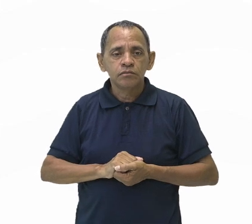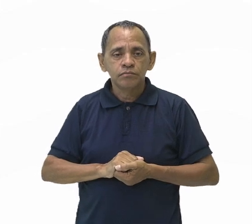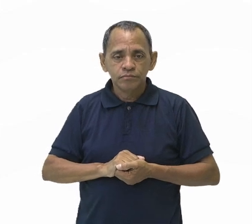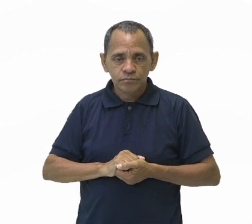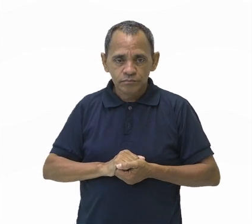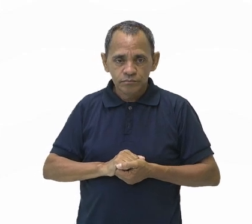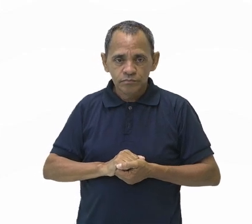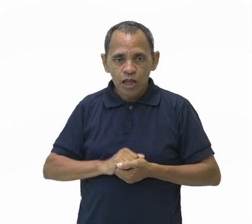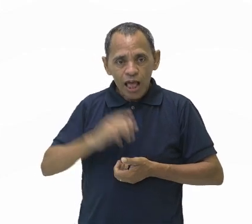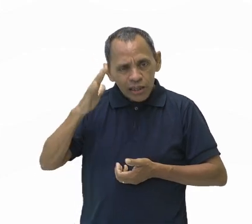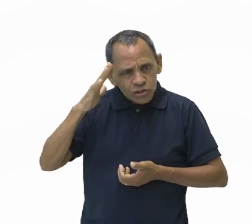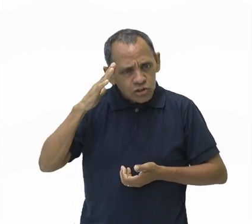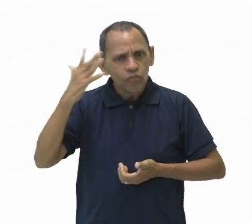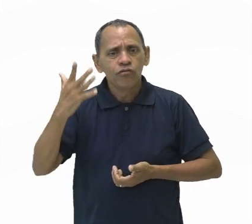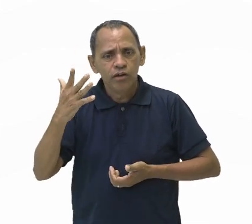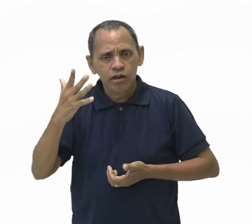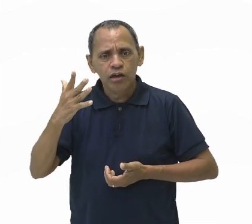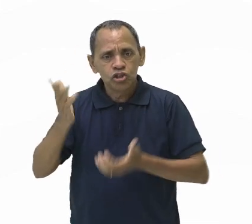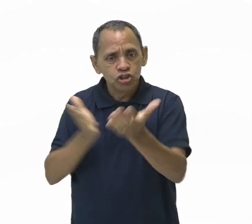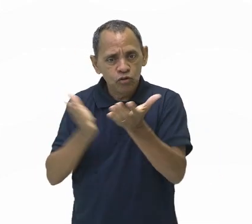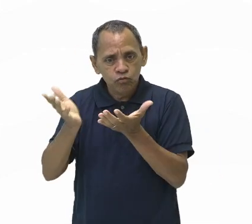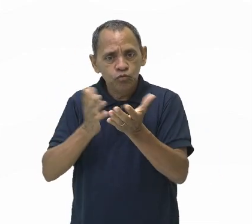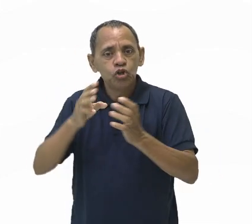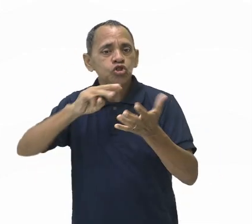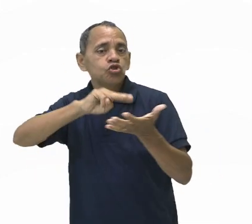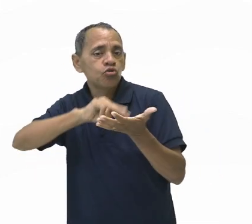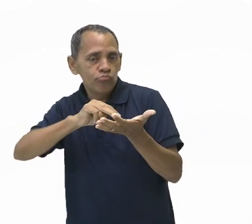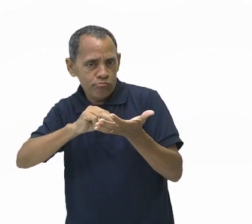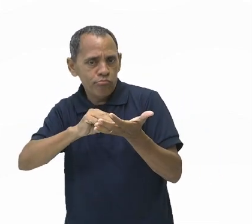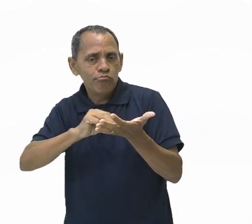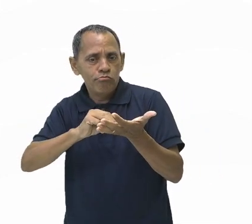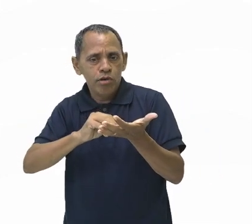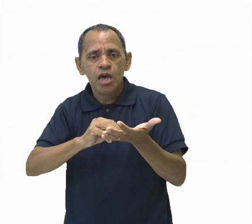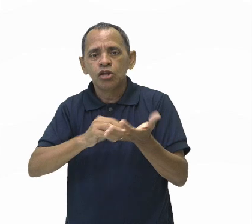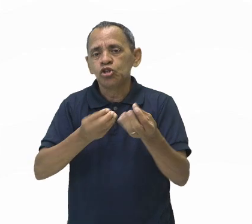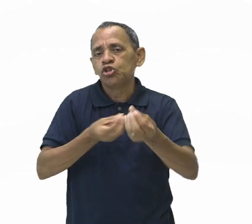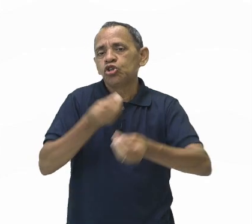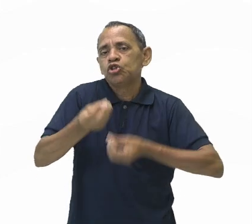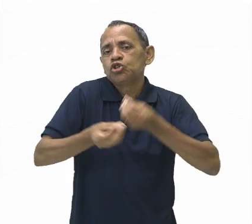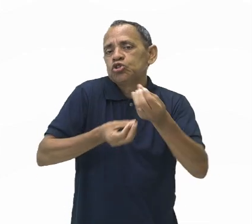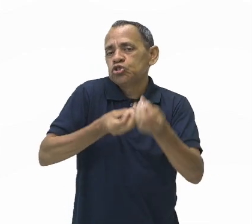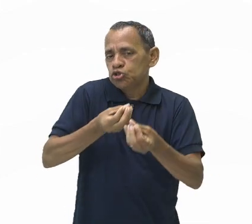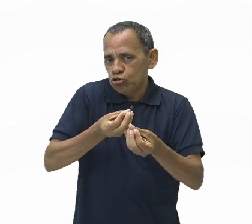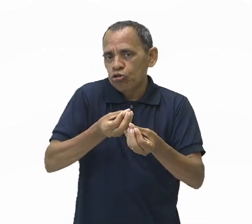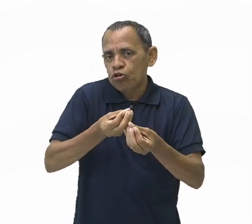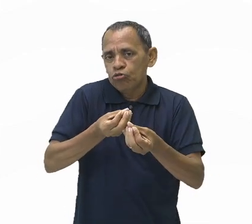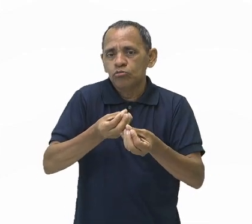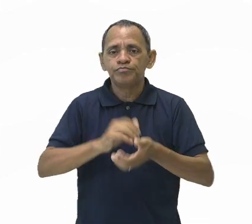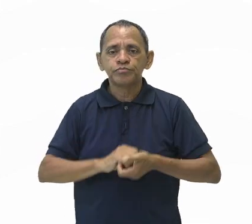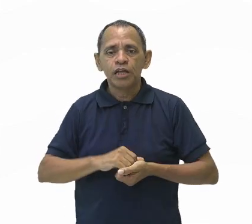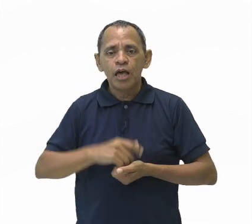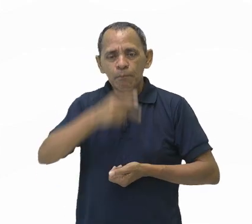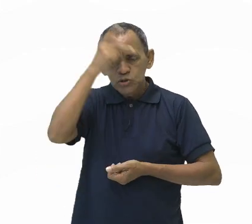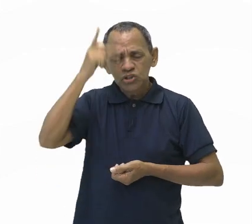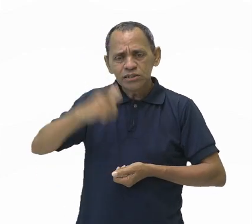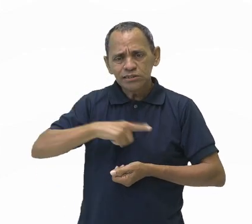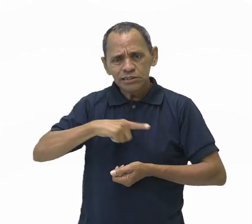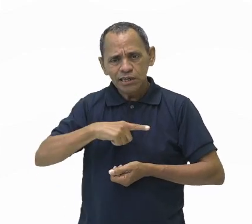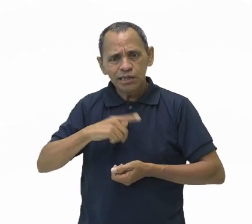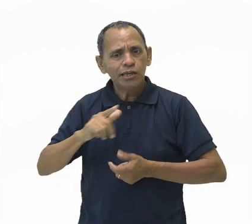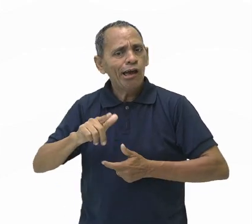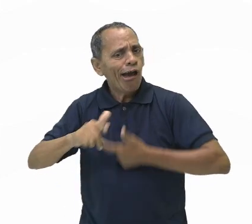né? Métodos de produção, as pessoas ali que fazem, por exemplo, Há várias atividades, né, de organização das